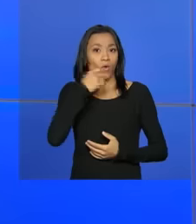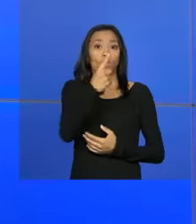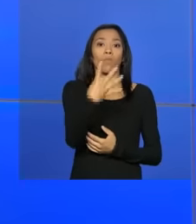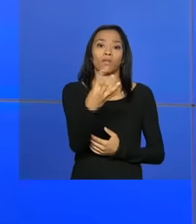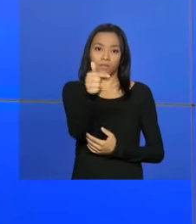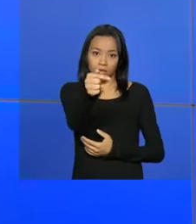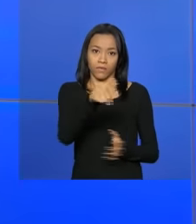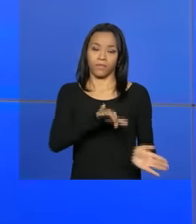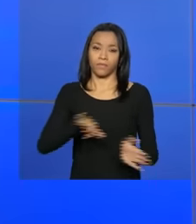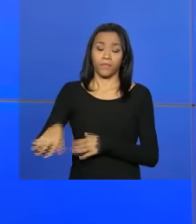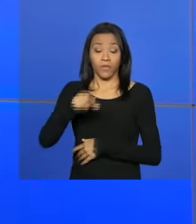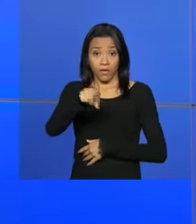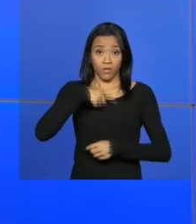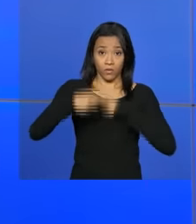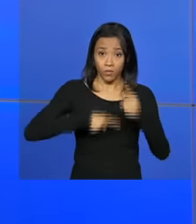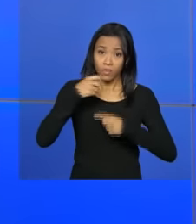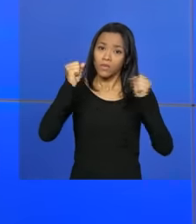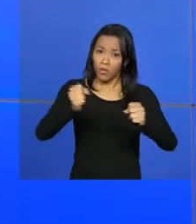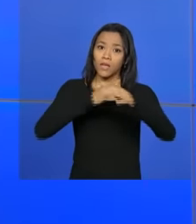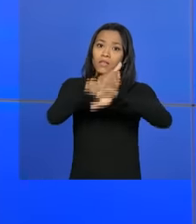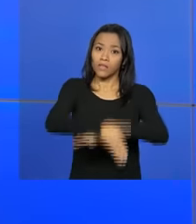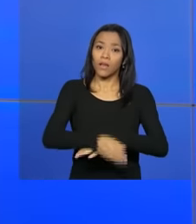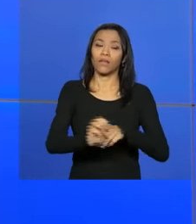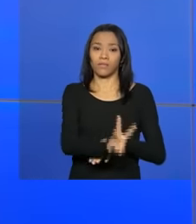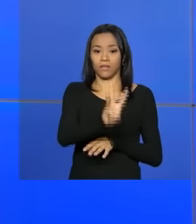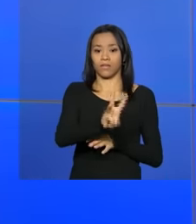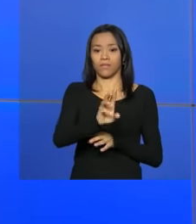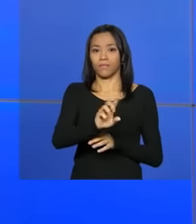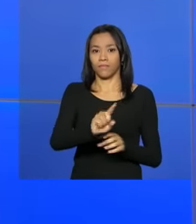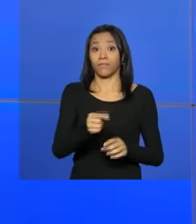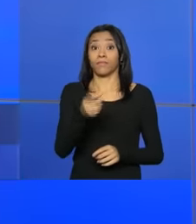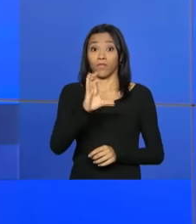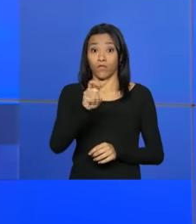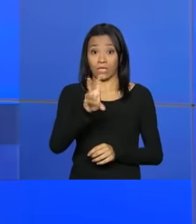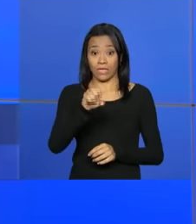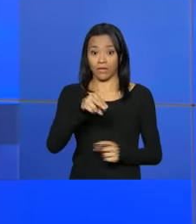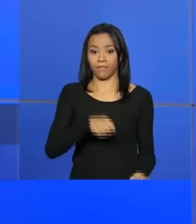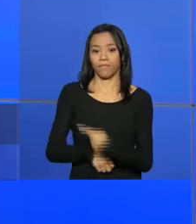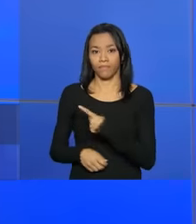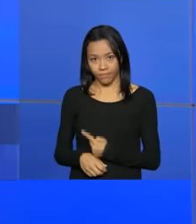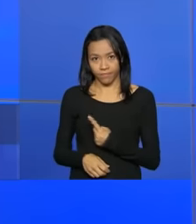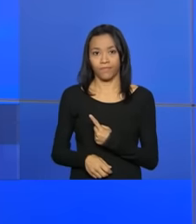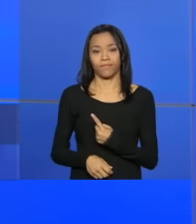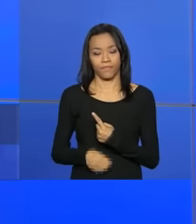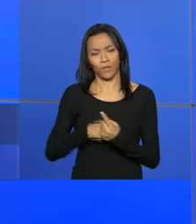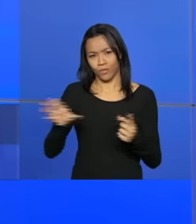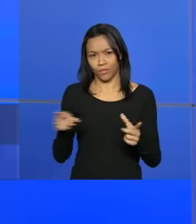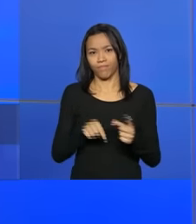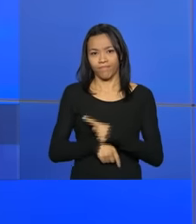147 para tirar dúvidas você pode acessar o site www.vat digital